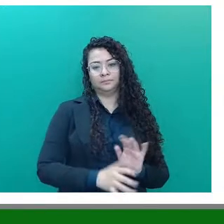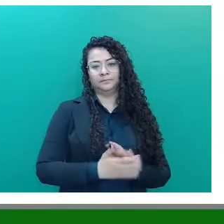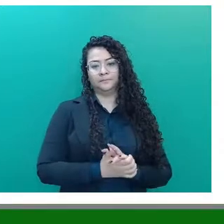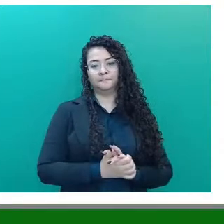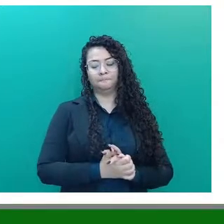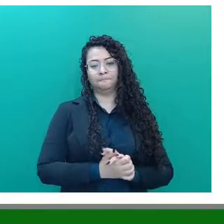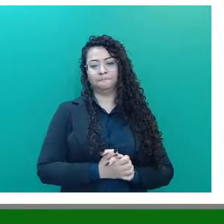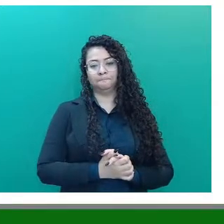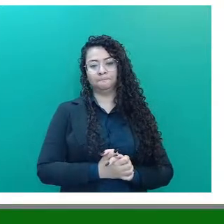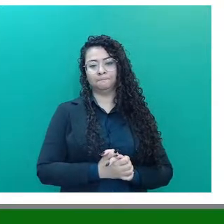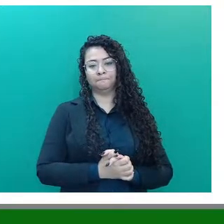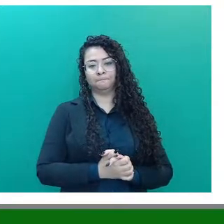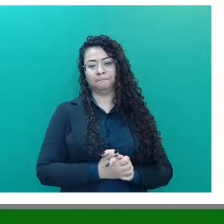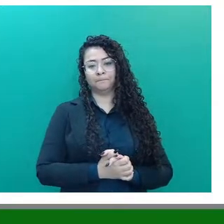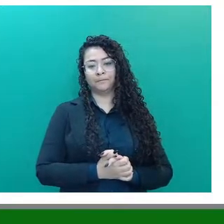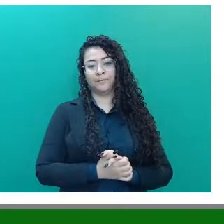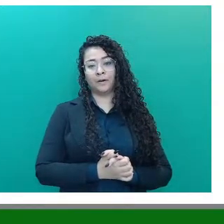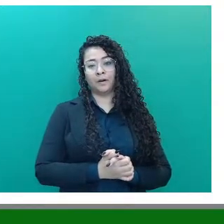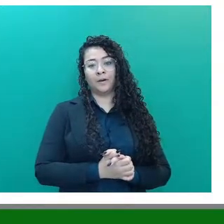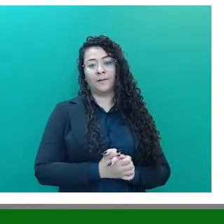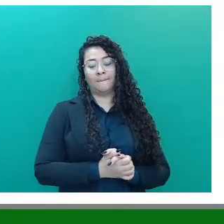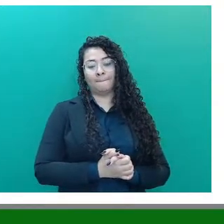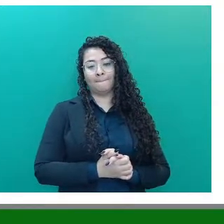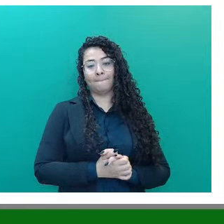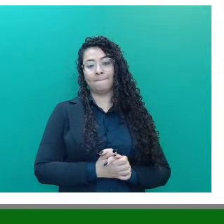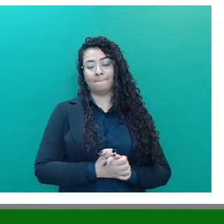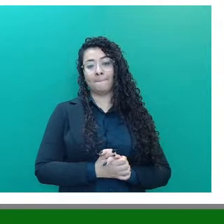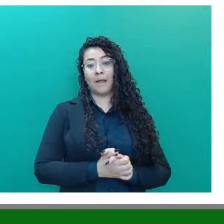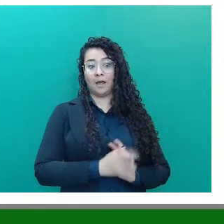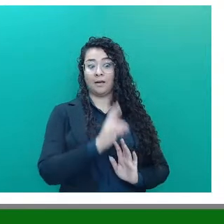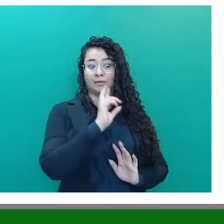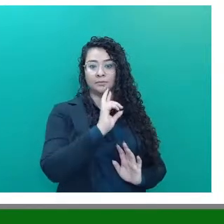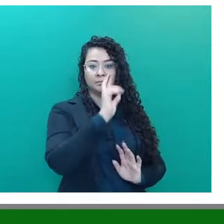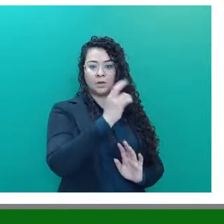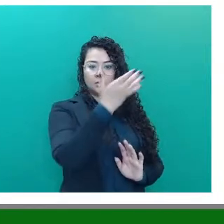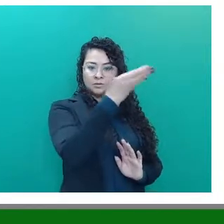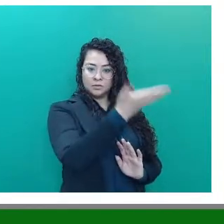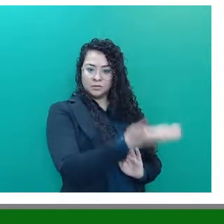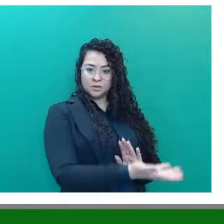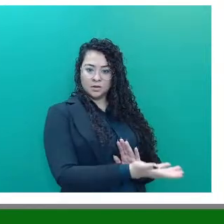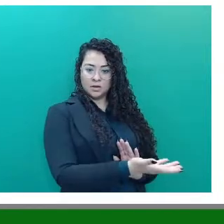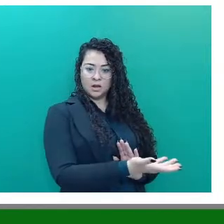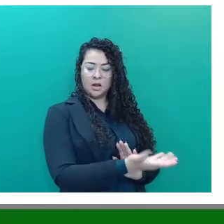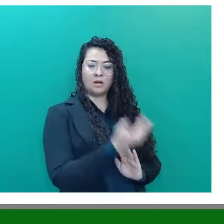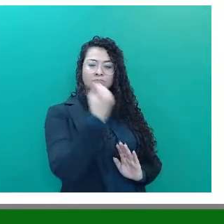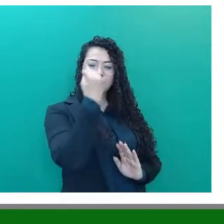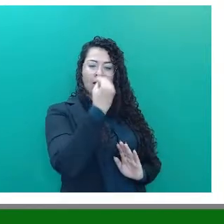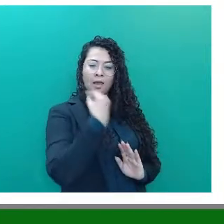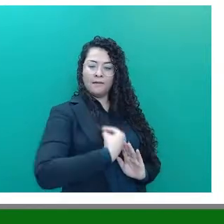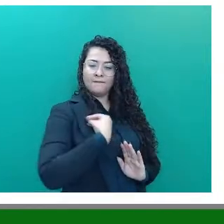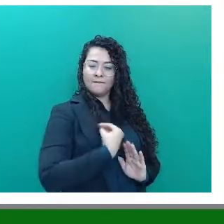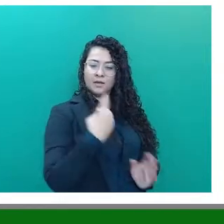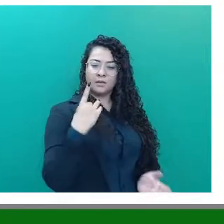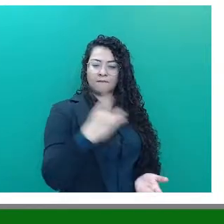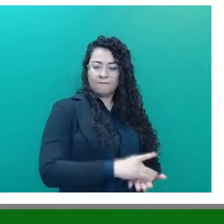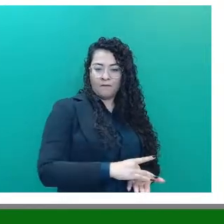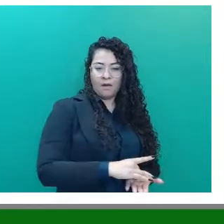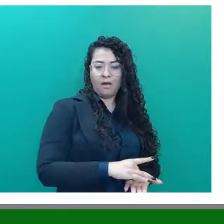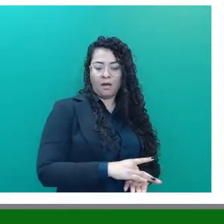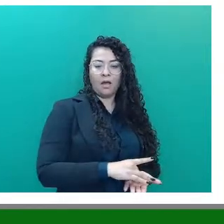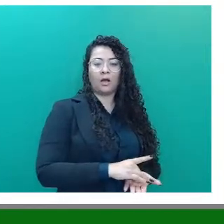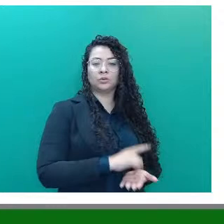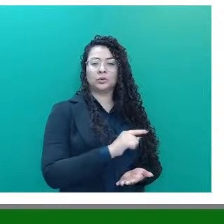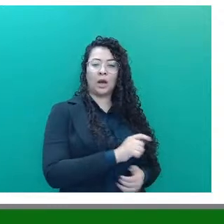o discurso deles, né, a partir da experiência do vivido, o que eles fazem, o que eles enfrentam